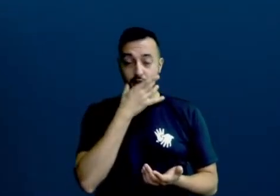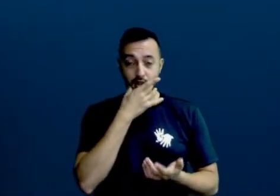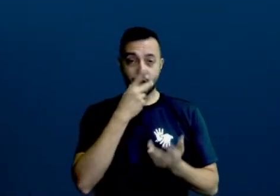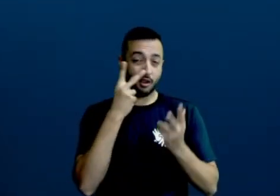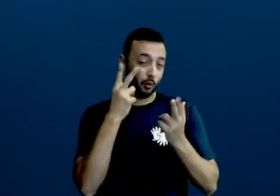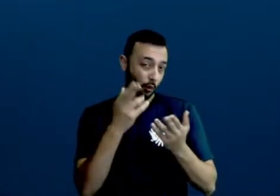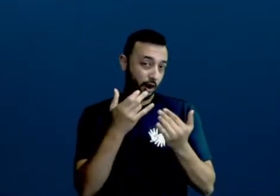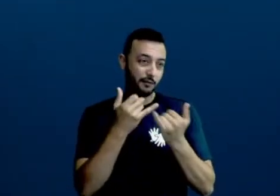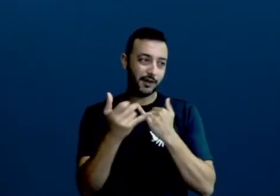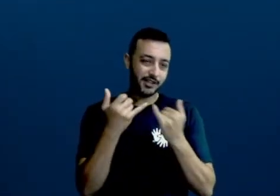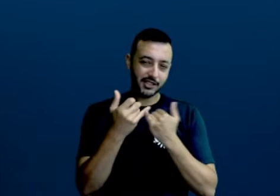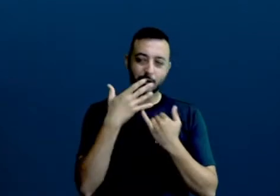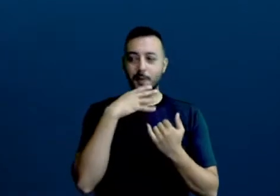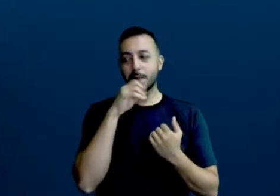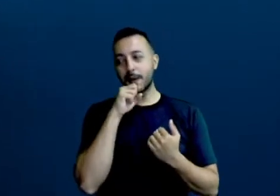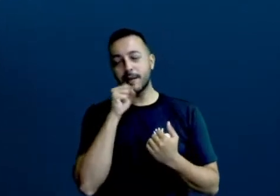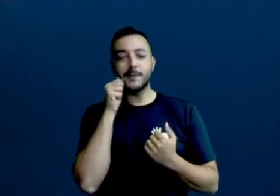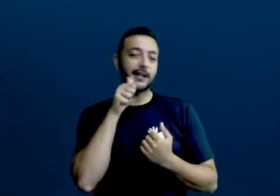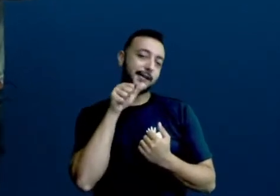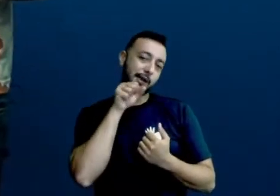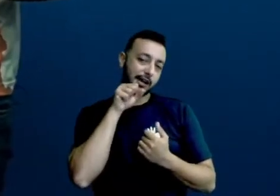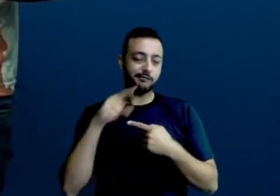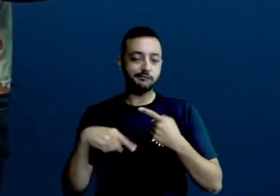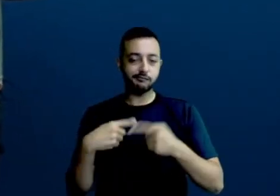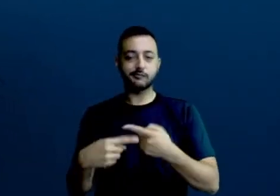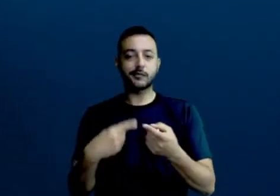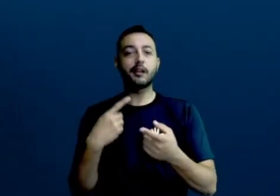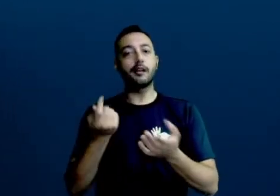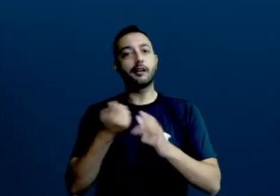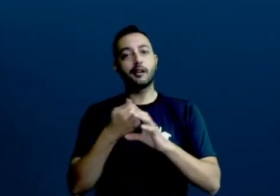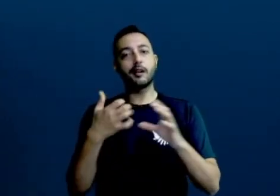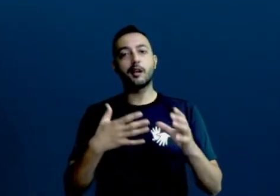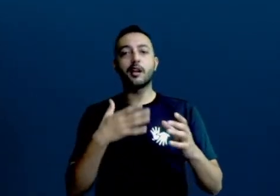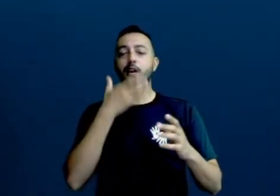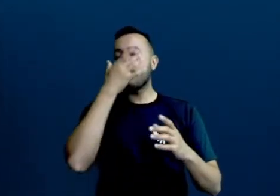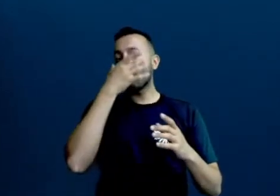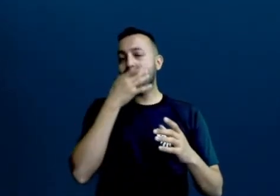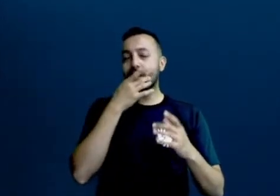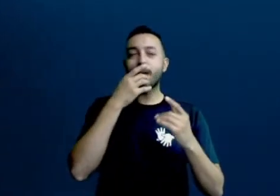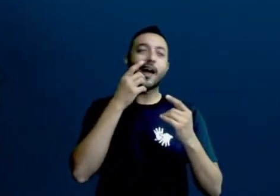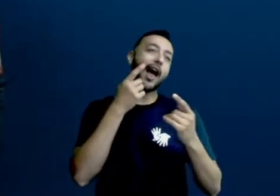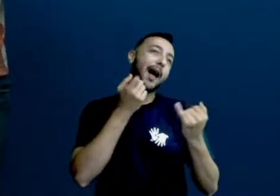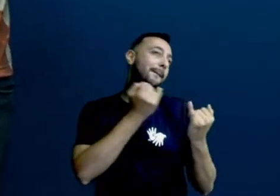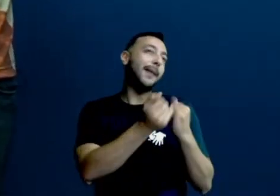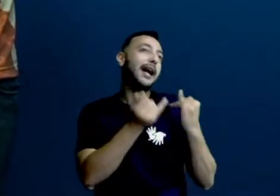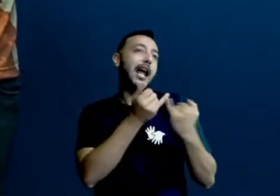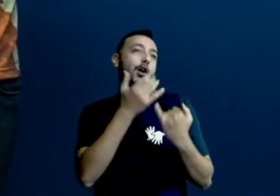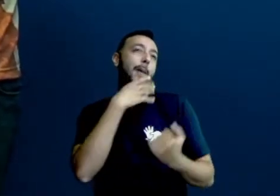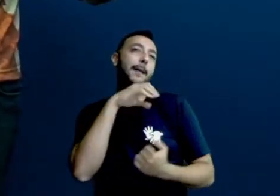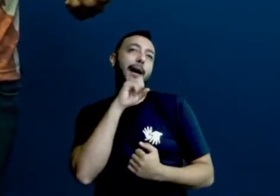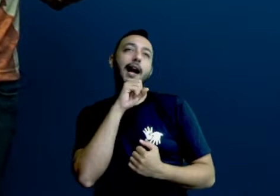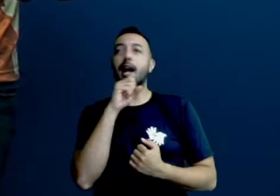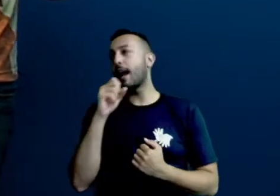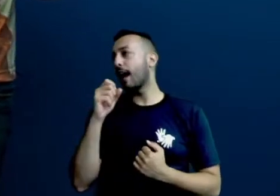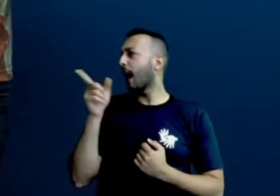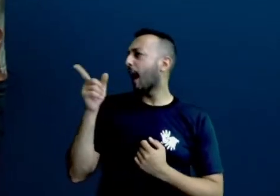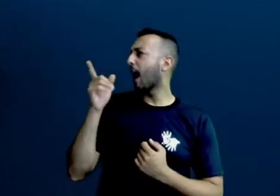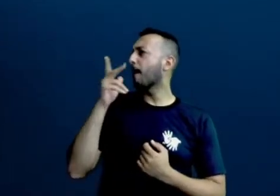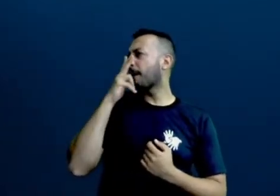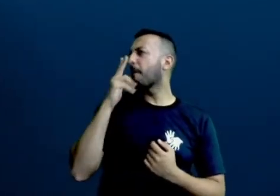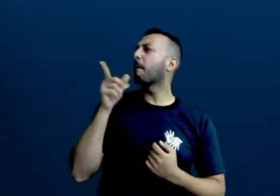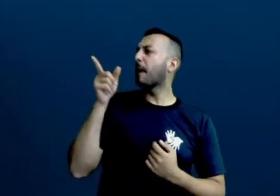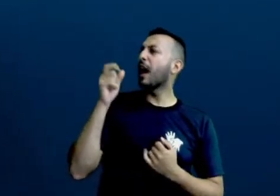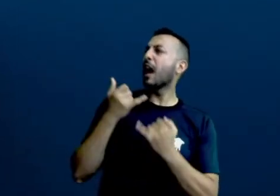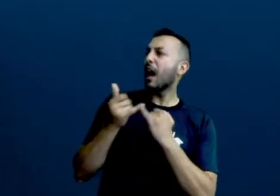quando a gente observa a gente sempre vai ter alguma característica e vai aparecer com o pai uma outra característica que vai aparecer com a mãe